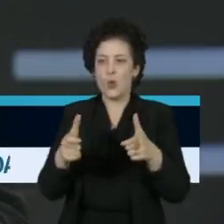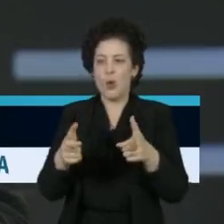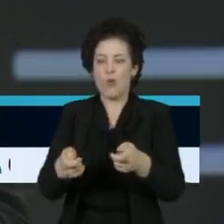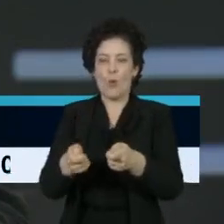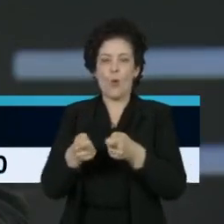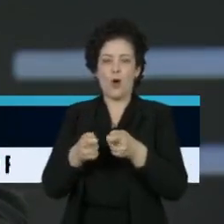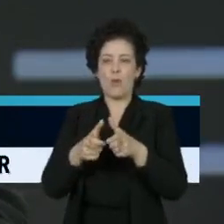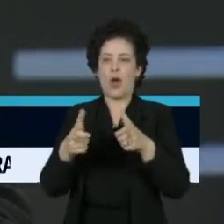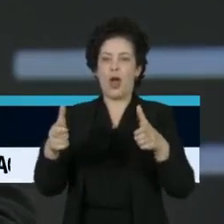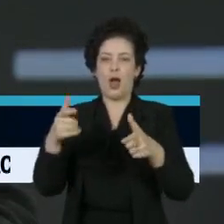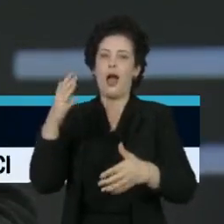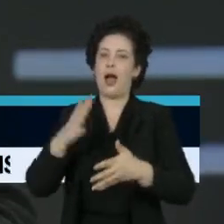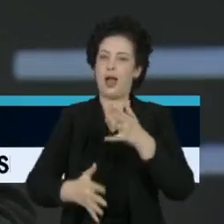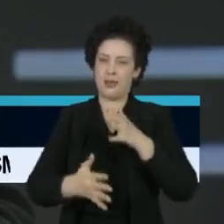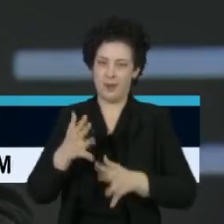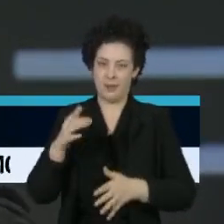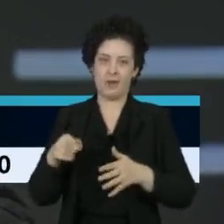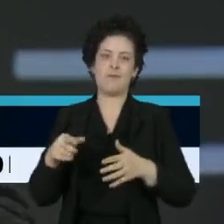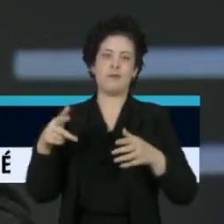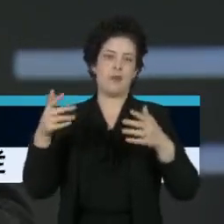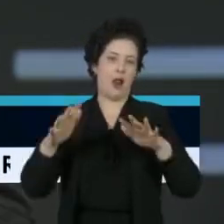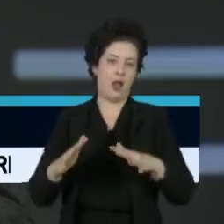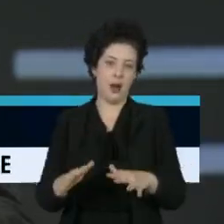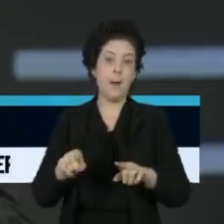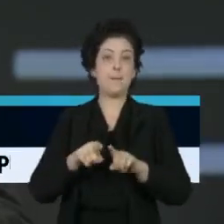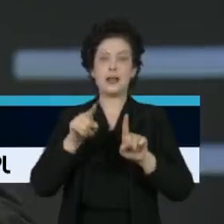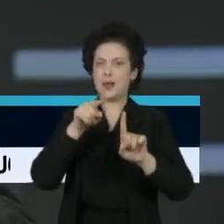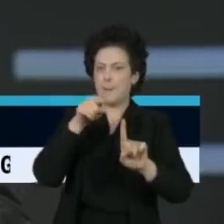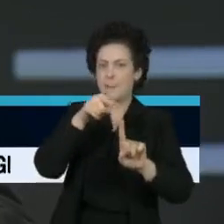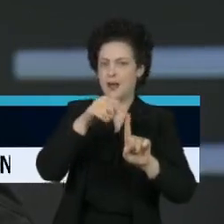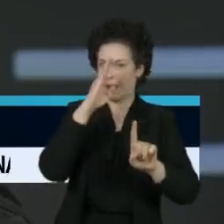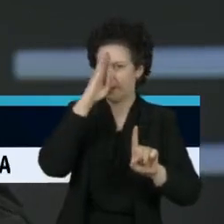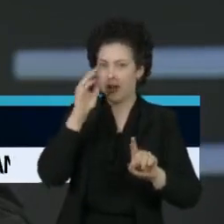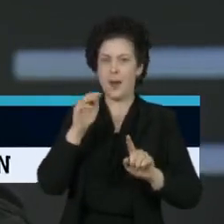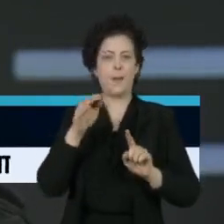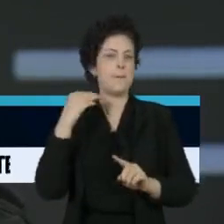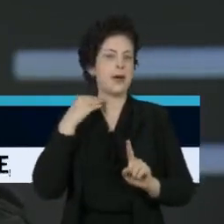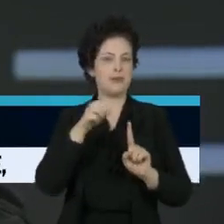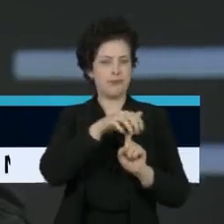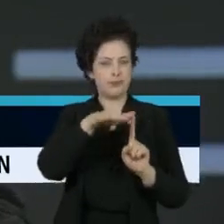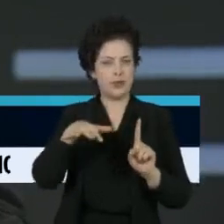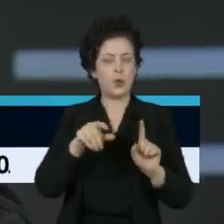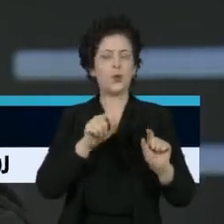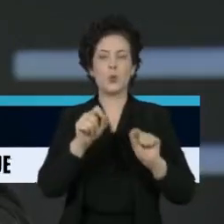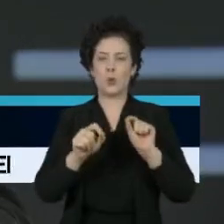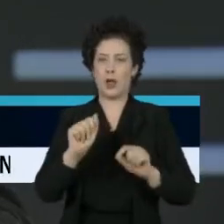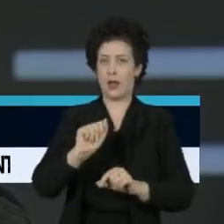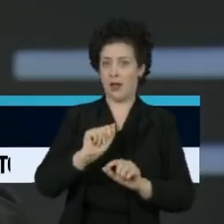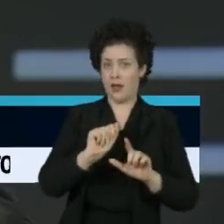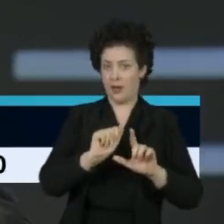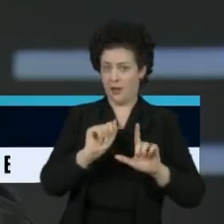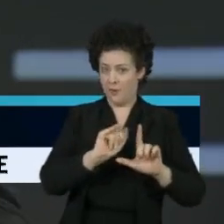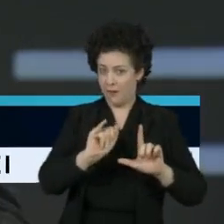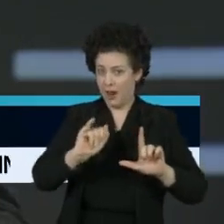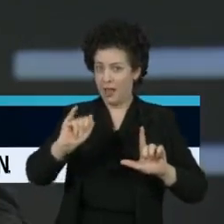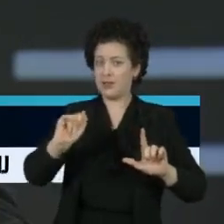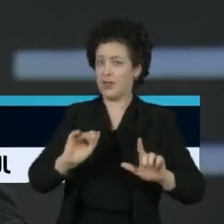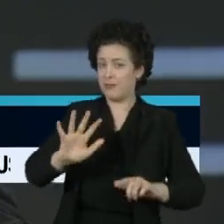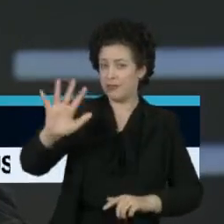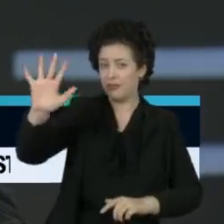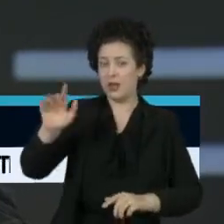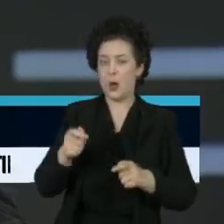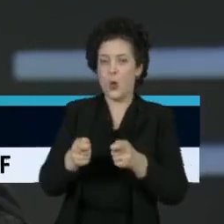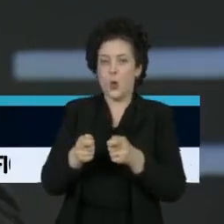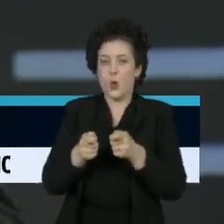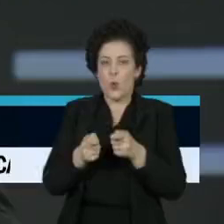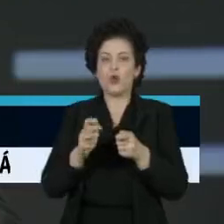crescimento Acerte o crescimento mas a meta principal do Banco Central é deixar que a inflação fique contida